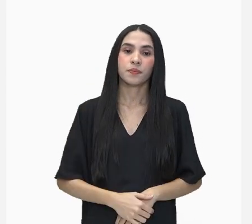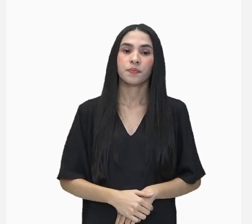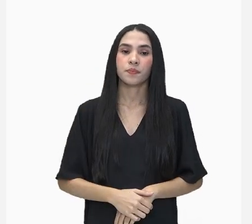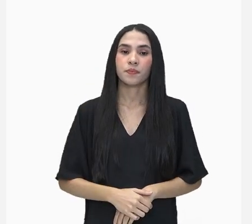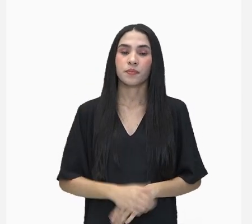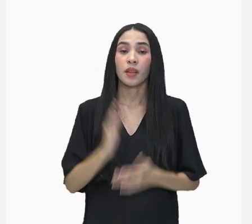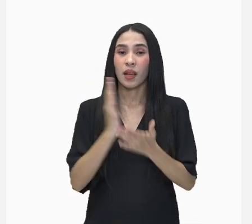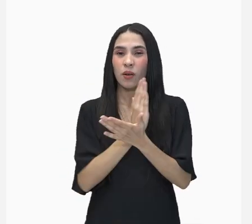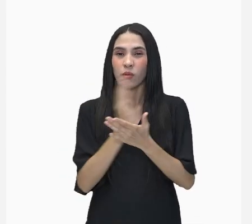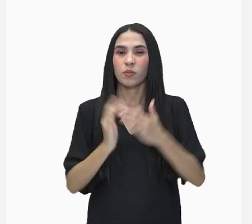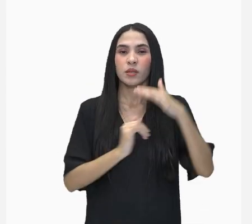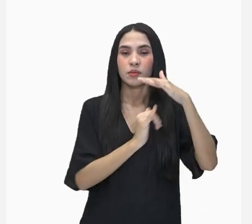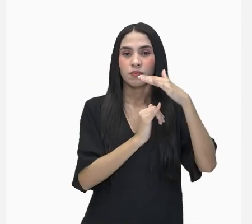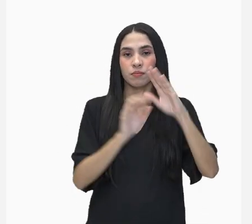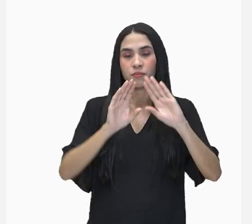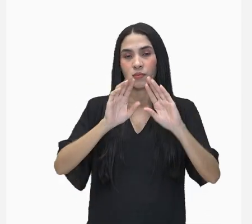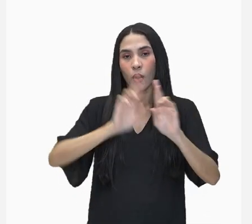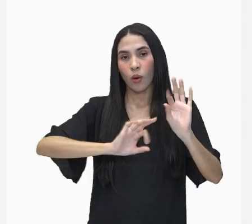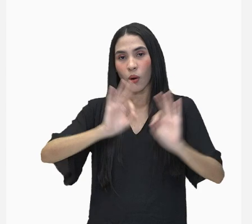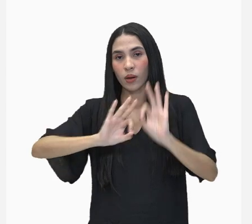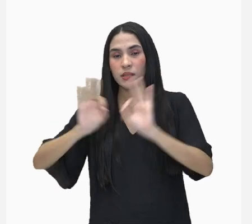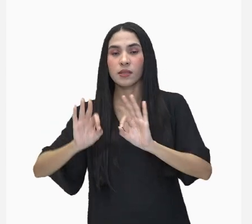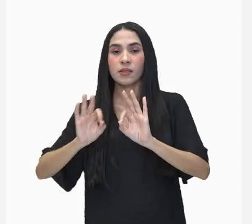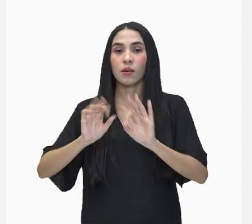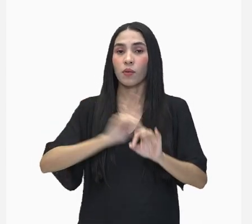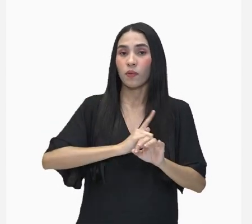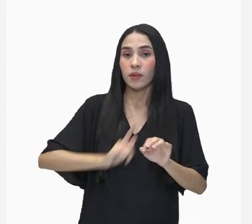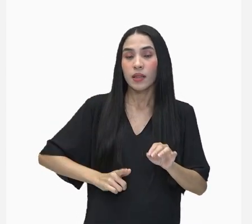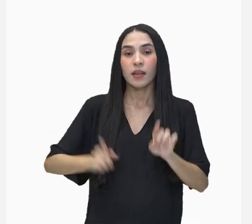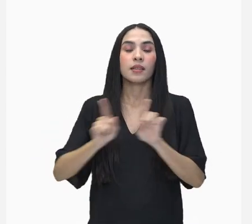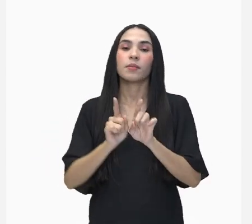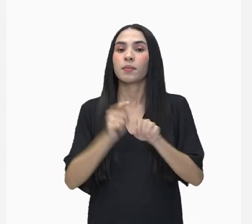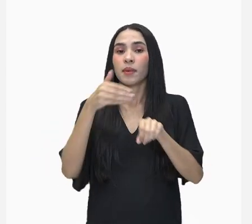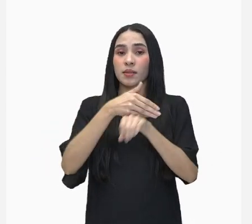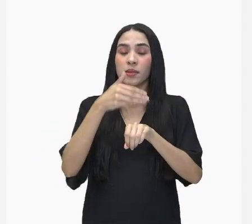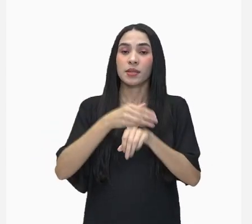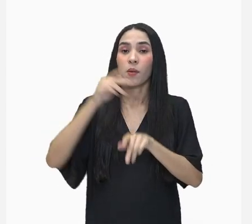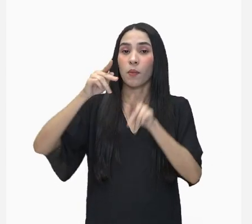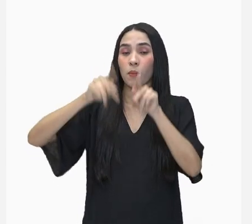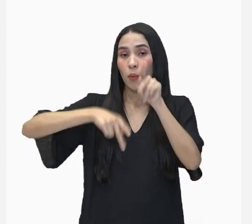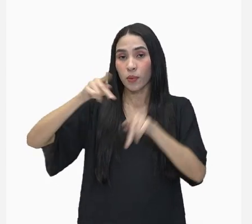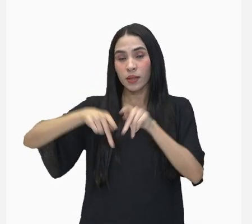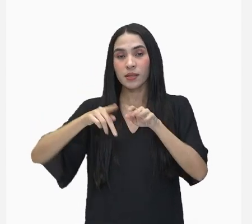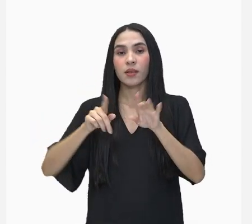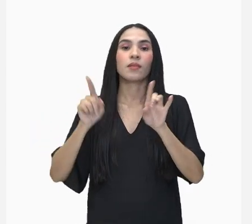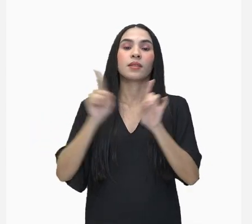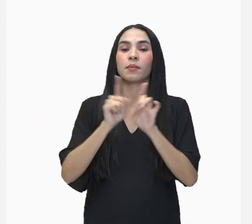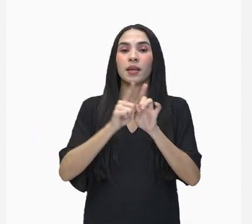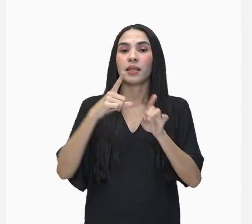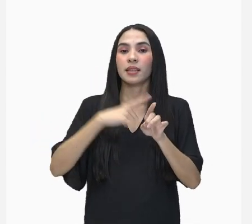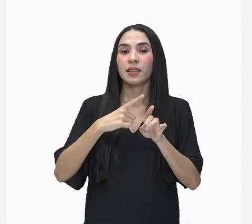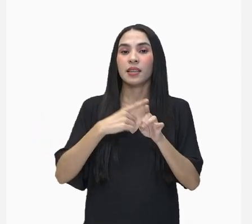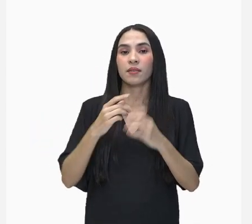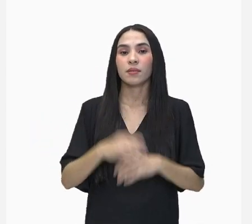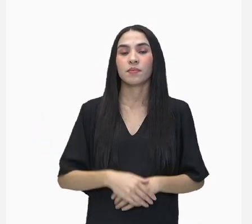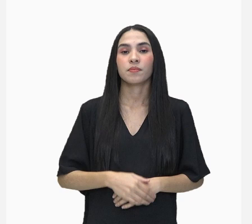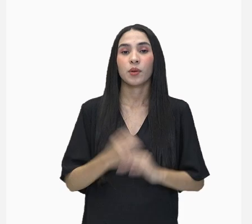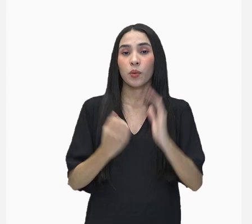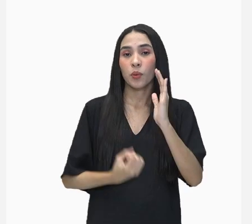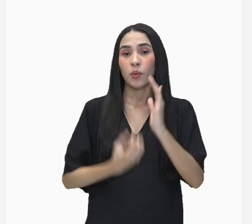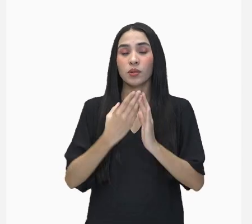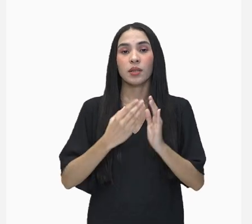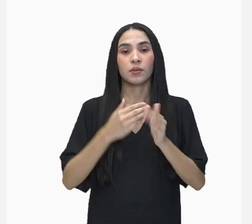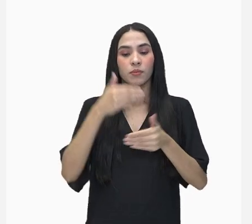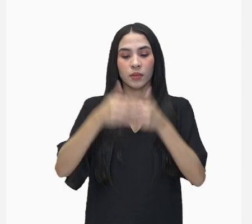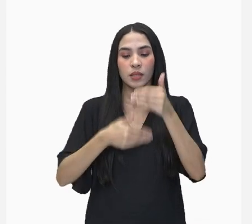muitas organizações governamentais e também a participação da população. E aí nós tivemos a consagração do conceito de